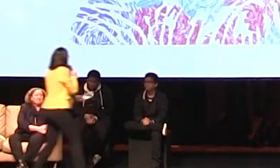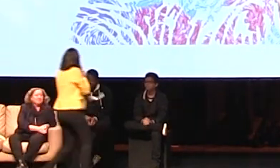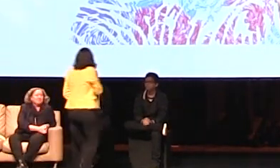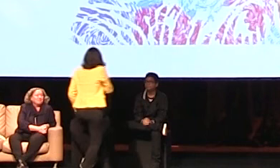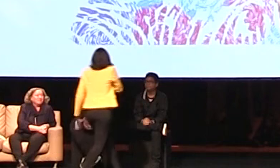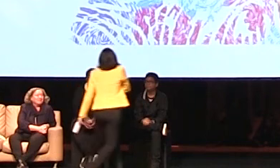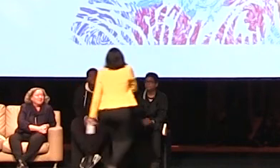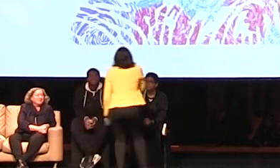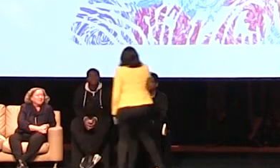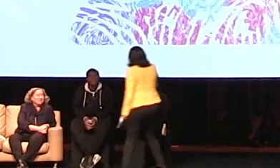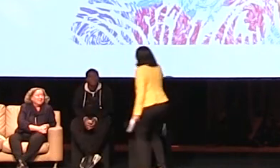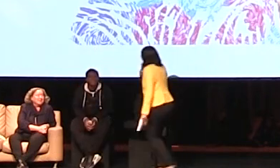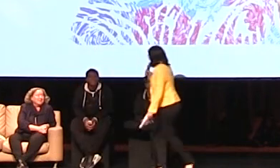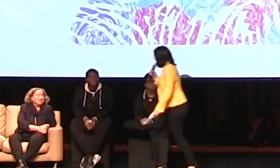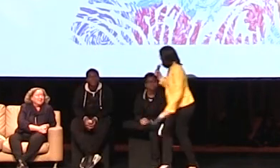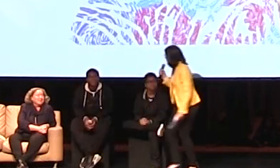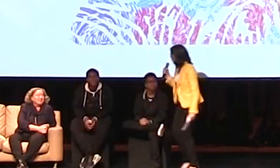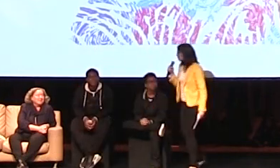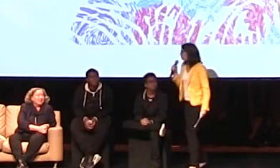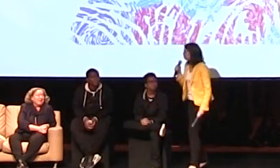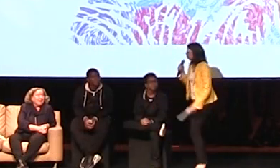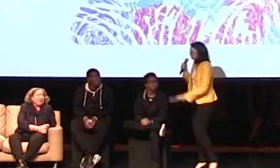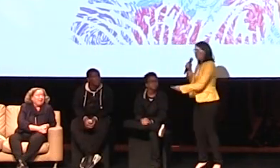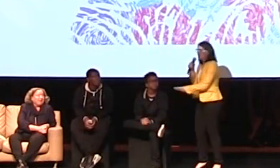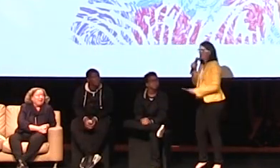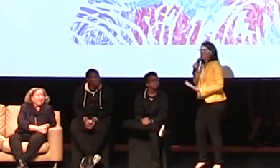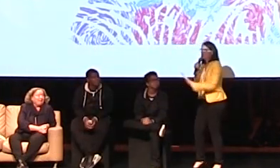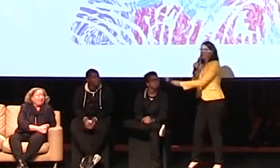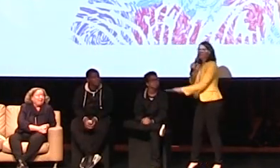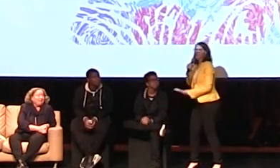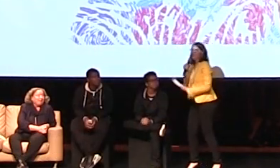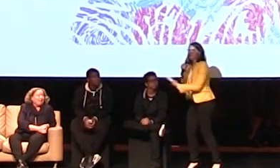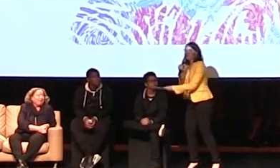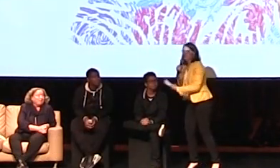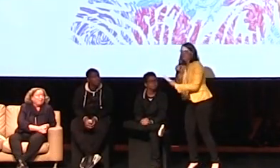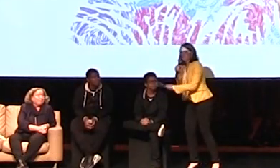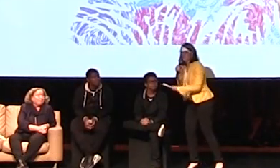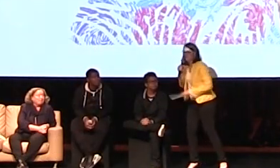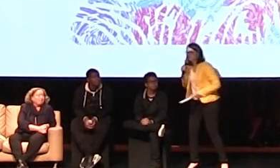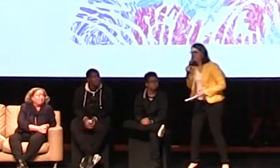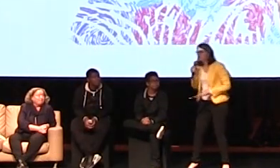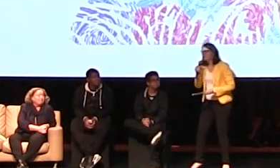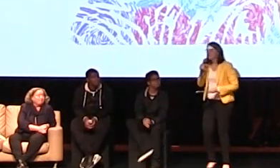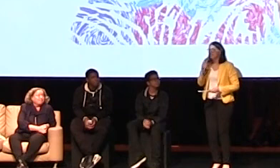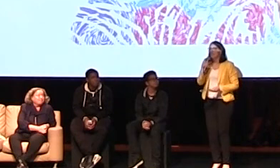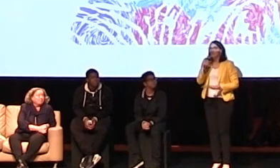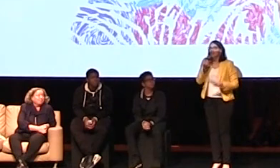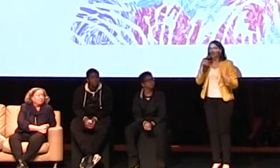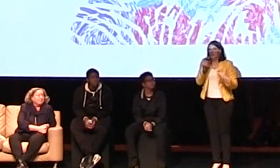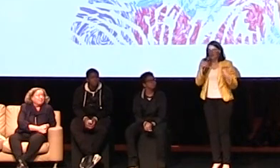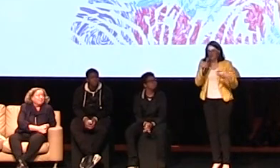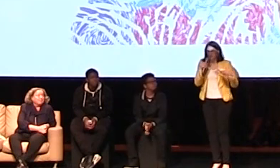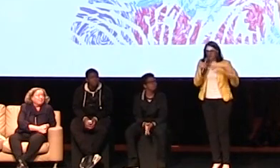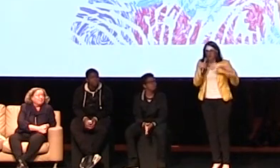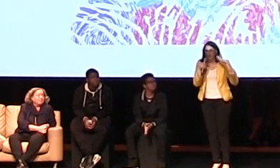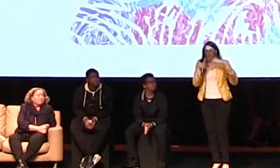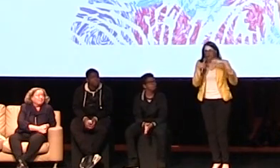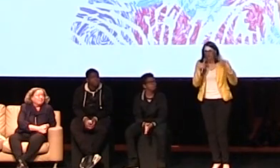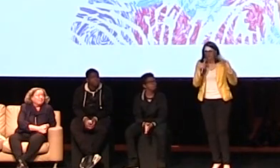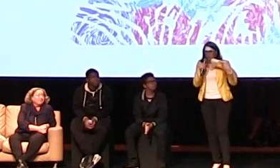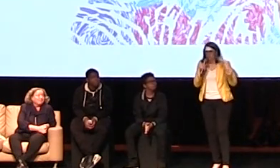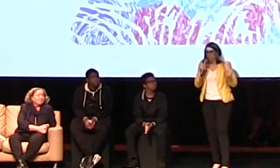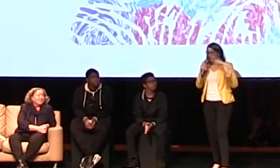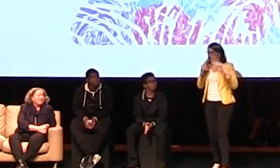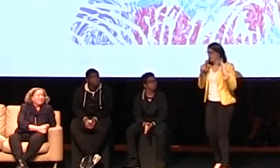agradecer muito a presença desses meninos aqui, que é o público com o qual eu me sinto mais à vontade de conversar, né? Me desculpa,